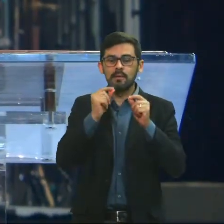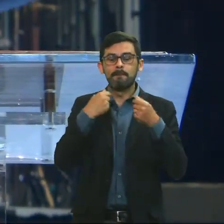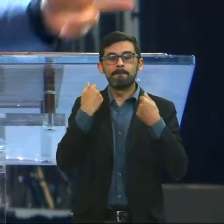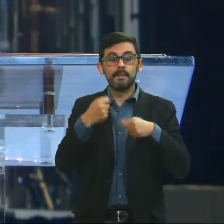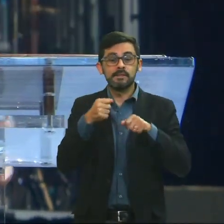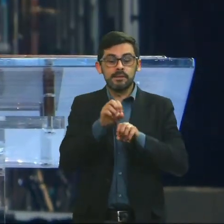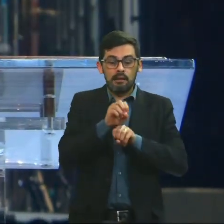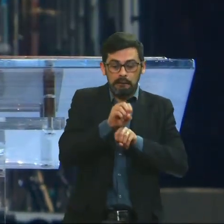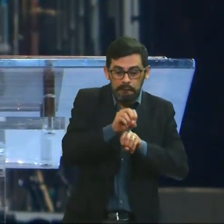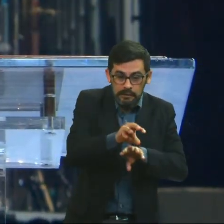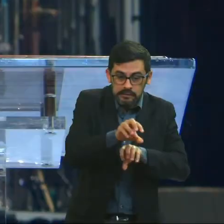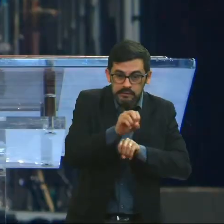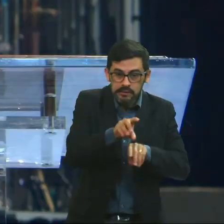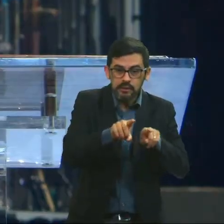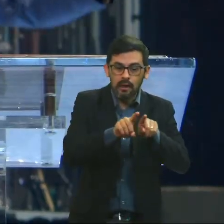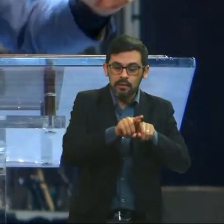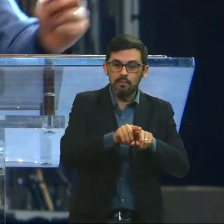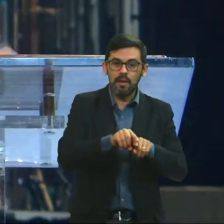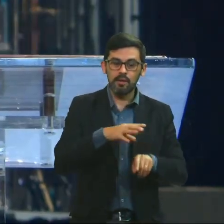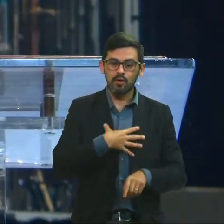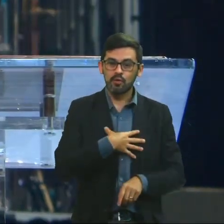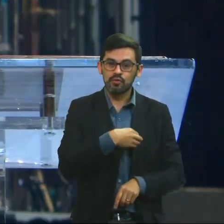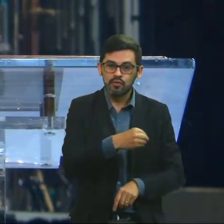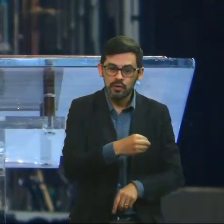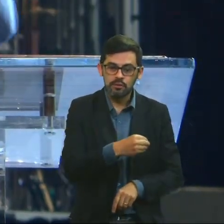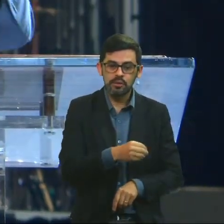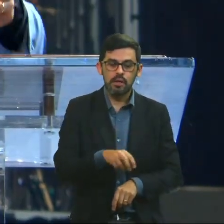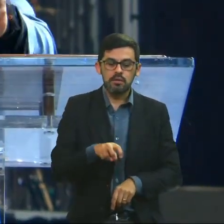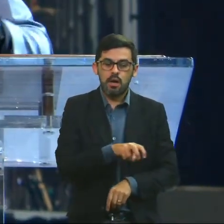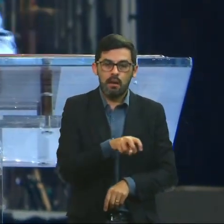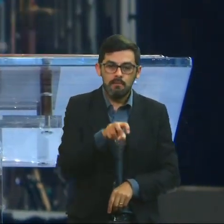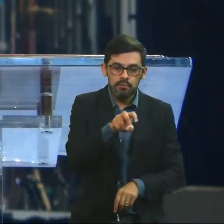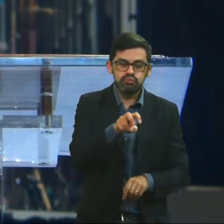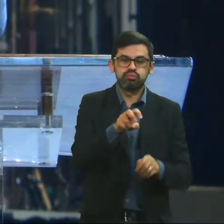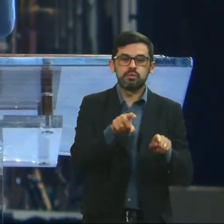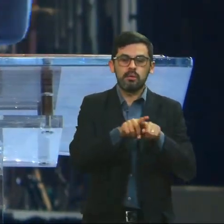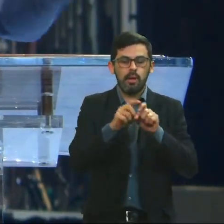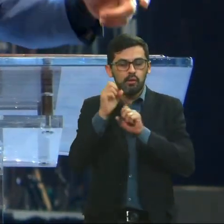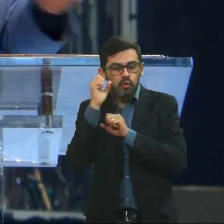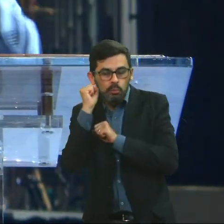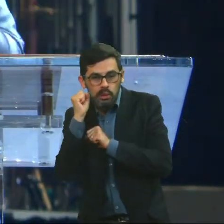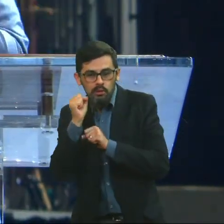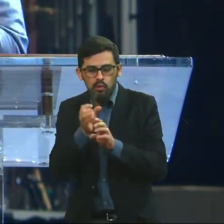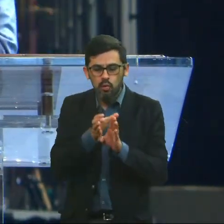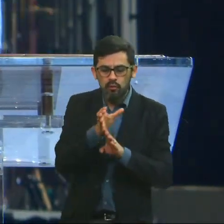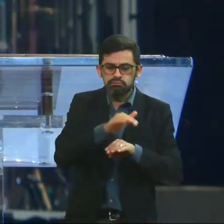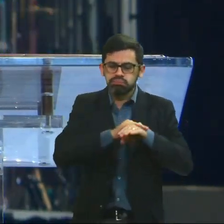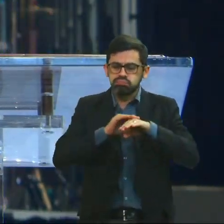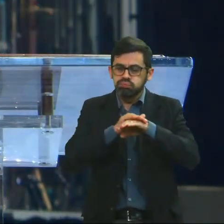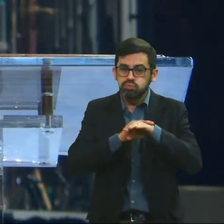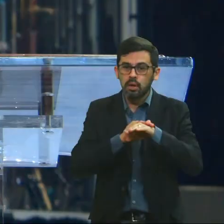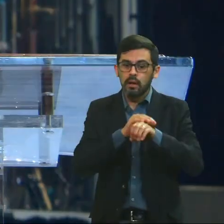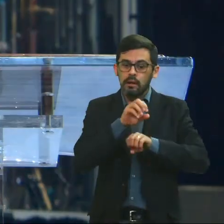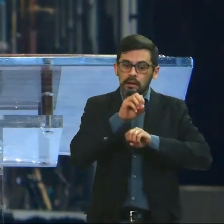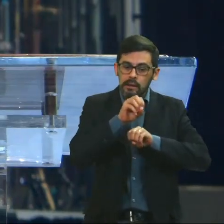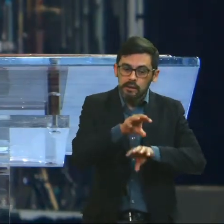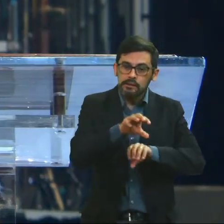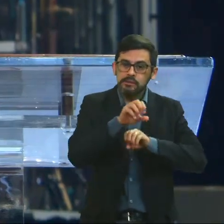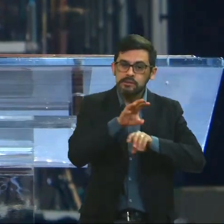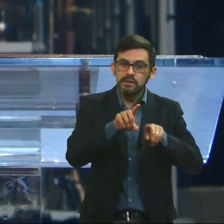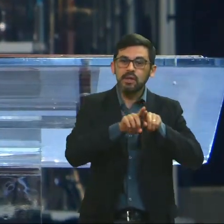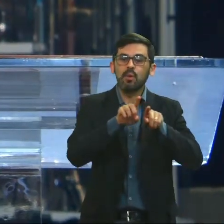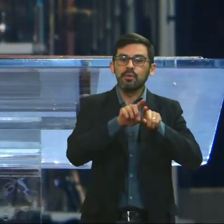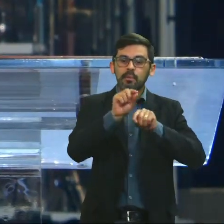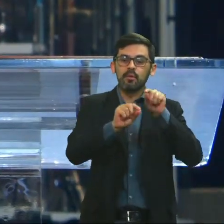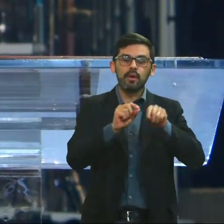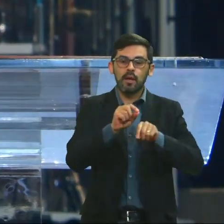teus filhos, quando estiver andando pelo caminho, quando estiver deitado na cama, quando estiver conversando com eles, ensina-os a aplicar a palavra